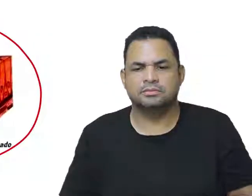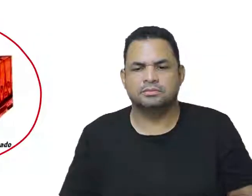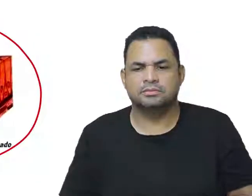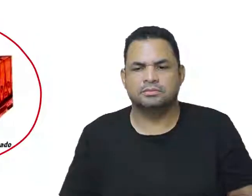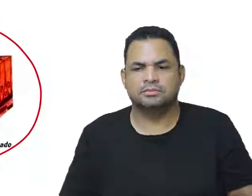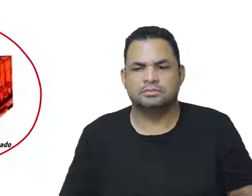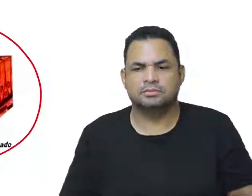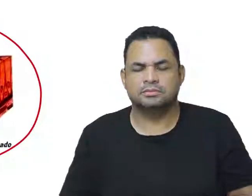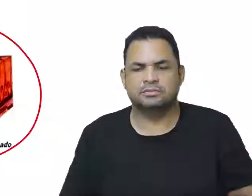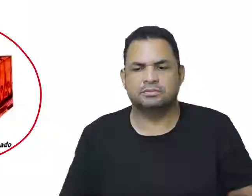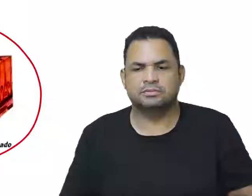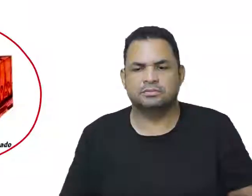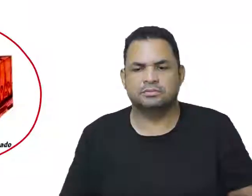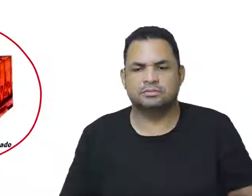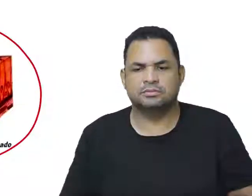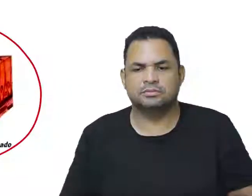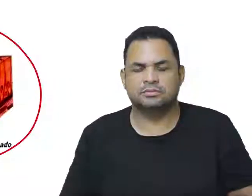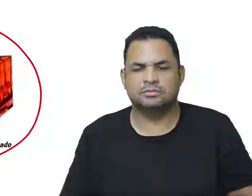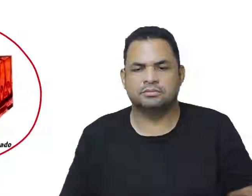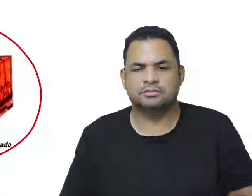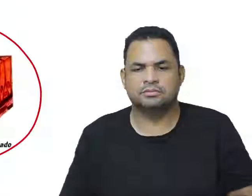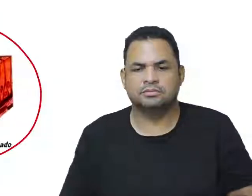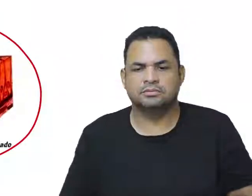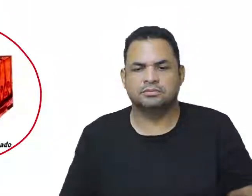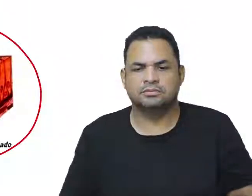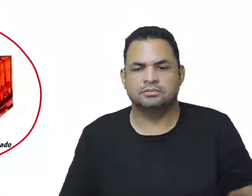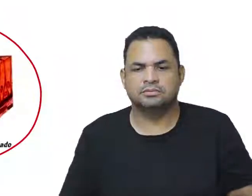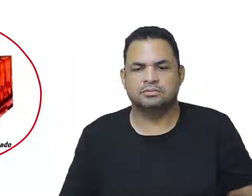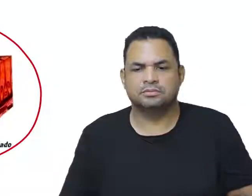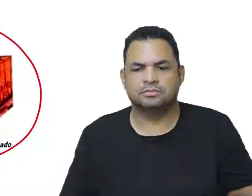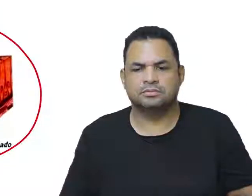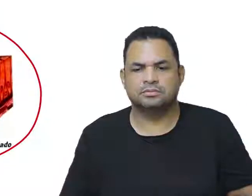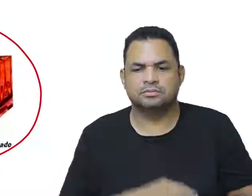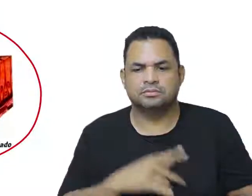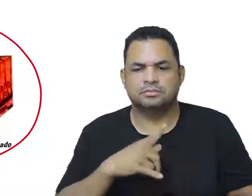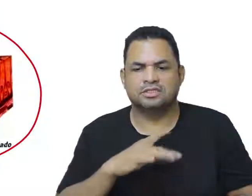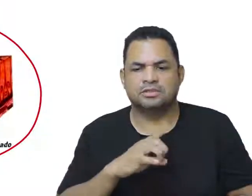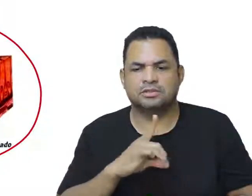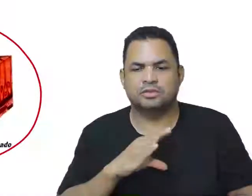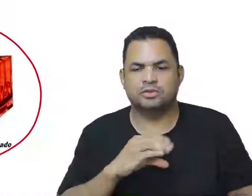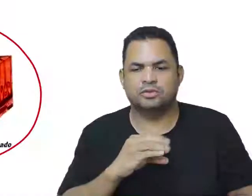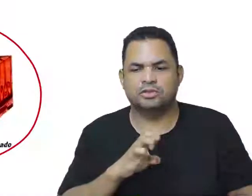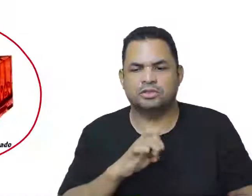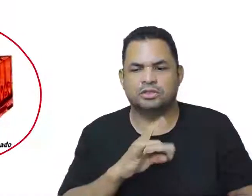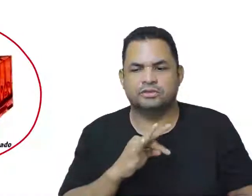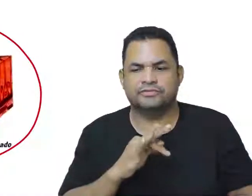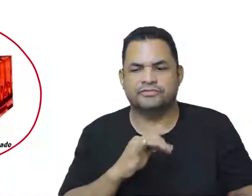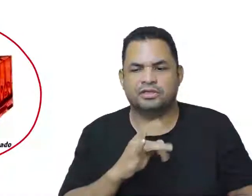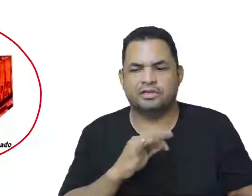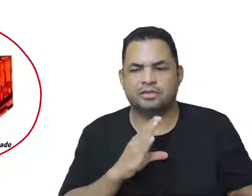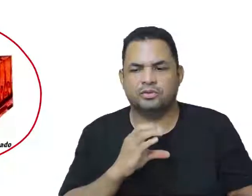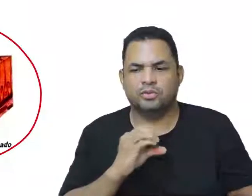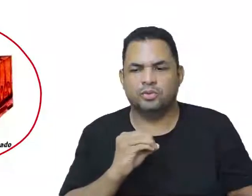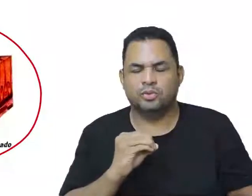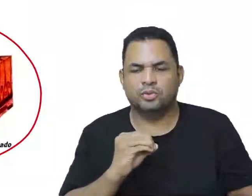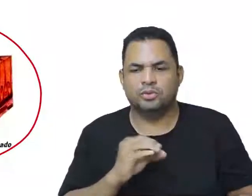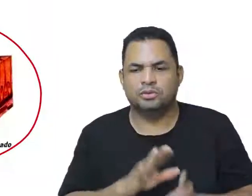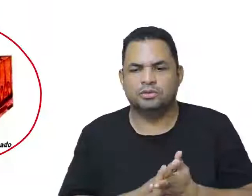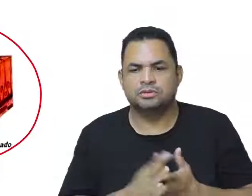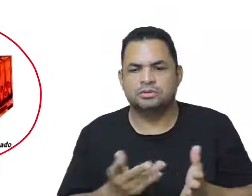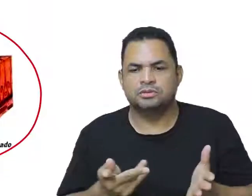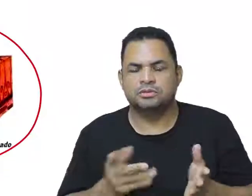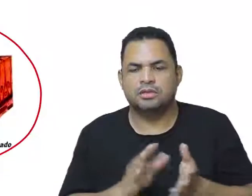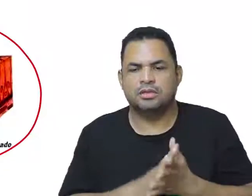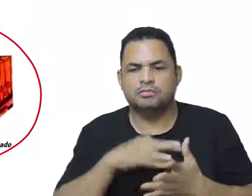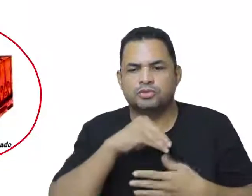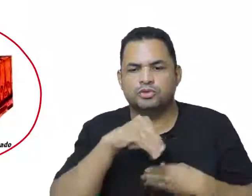pavimentoso, estratificado no caso. E o pseudoestratificado, né, que ele é uma espécie de